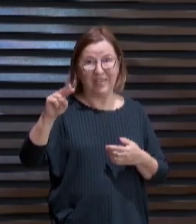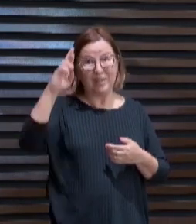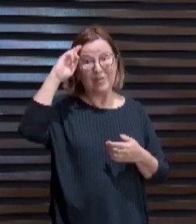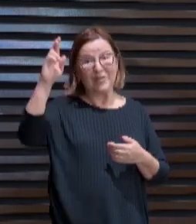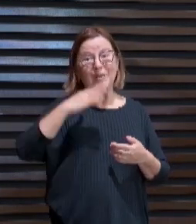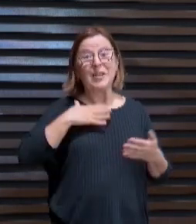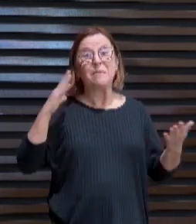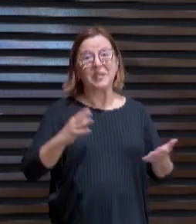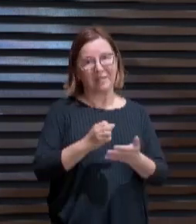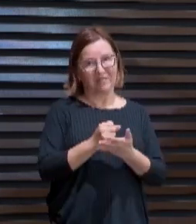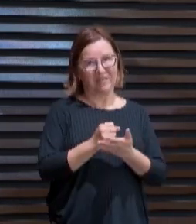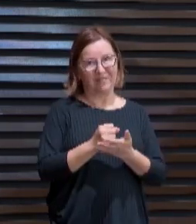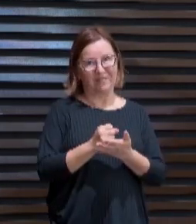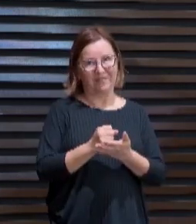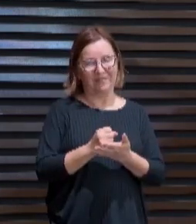Policarpo de Esmirna.